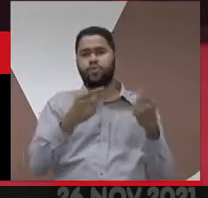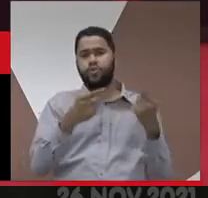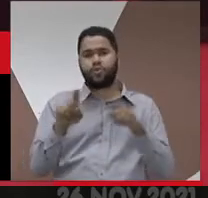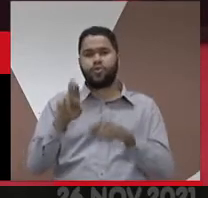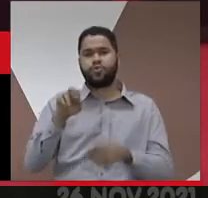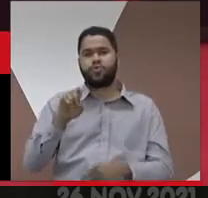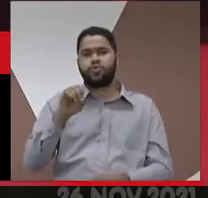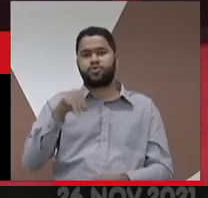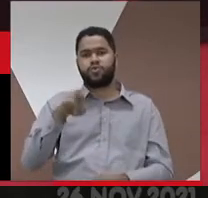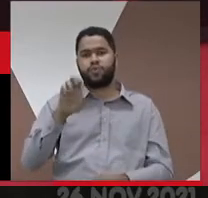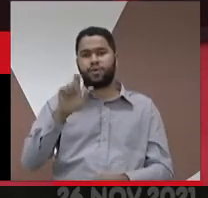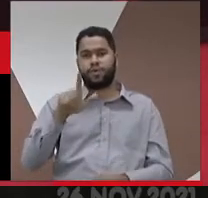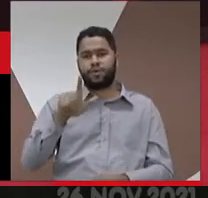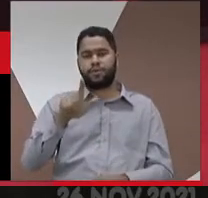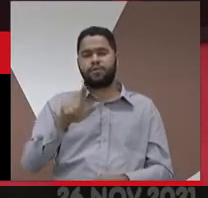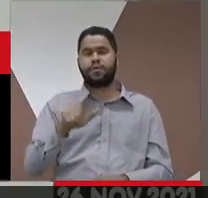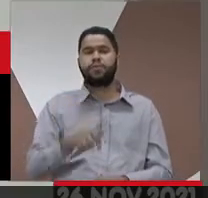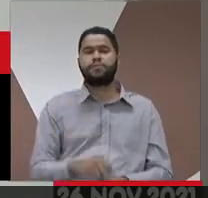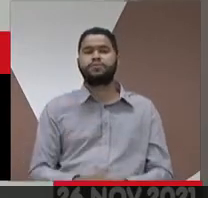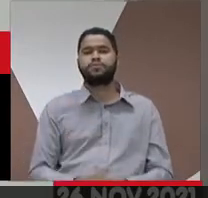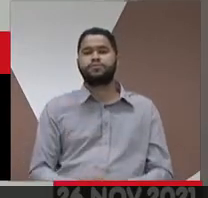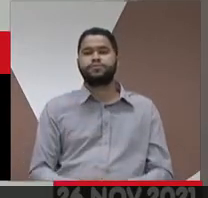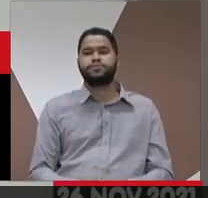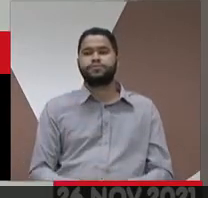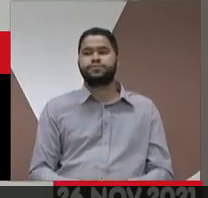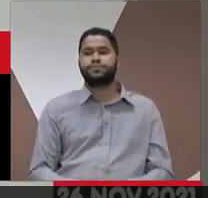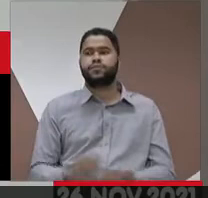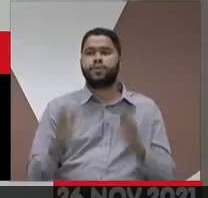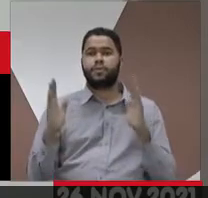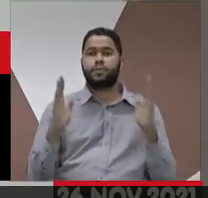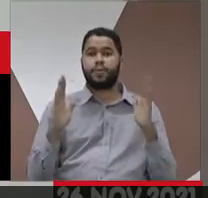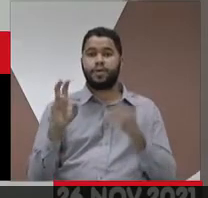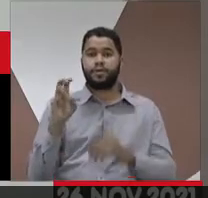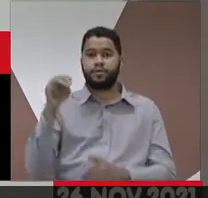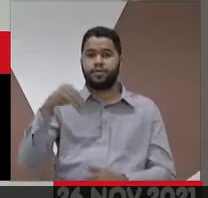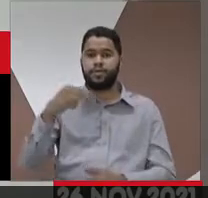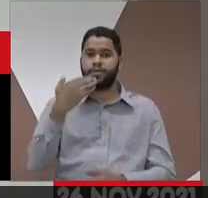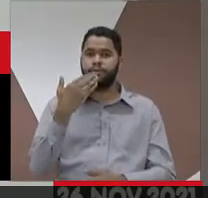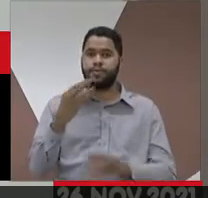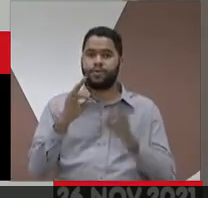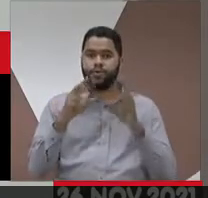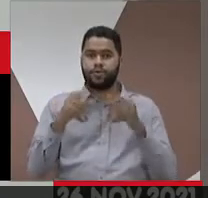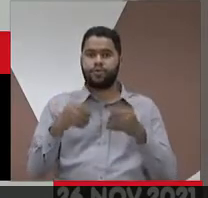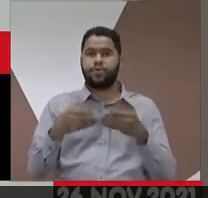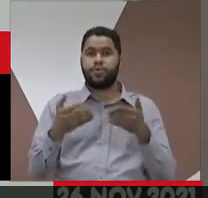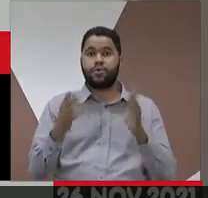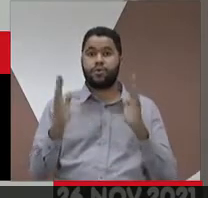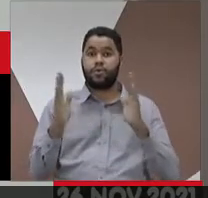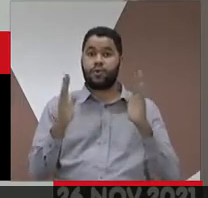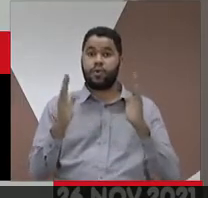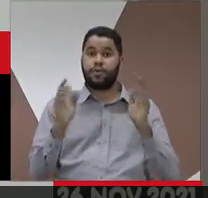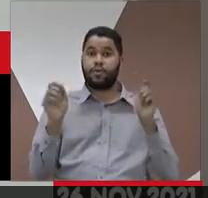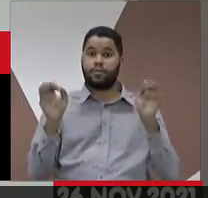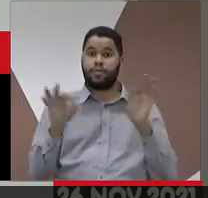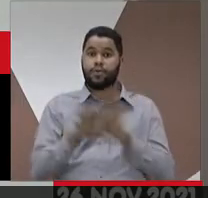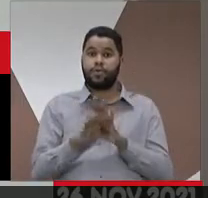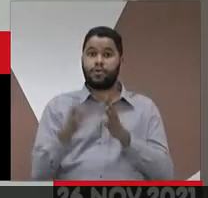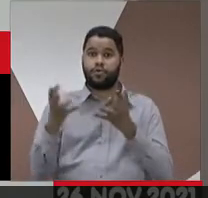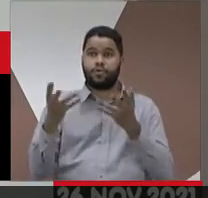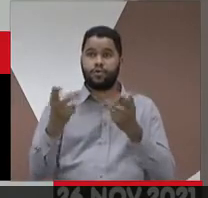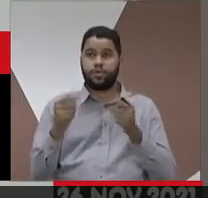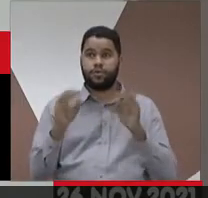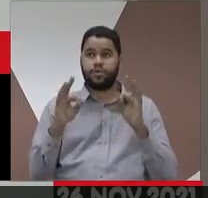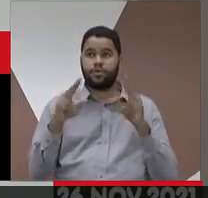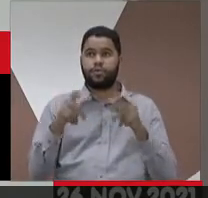e CPTMG, pelo prazo de 5 minutos. Peço a todos o cumprimento do horário para que nós possamos ouvir a todos. Por favor,